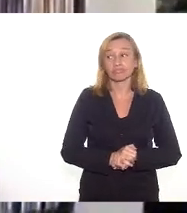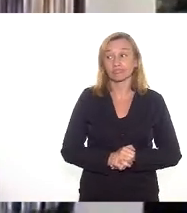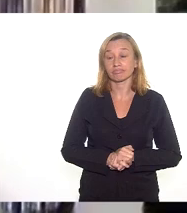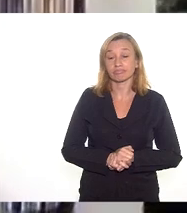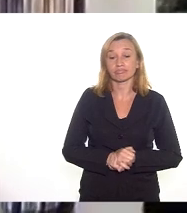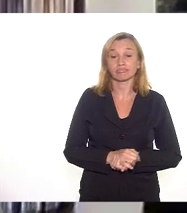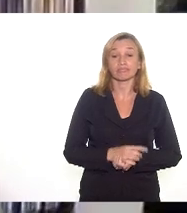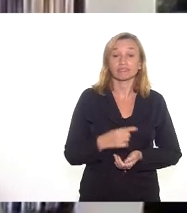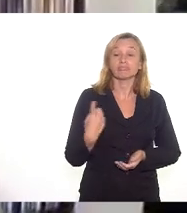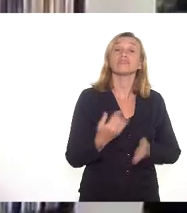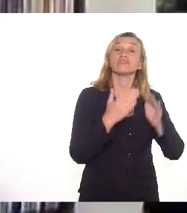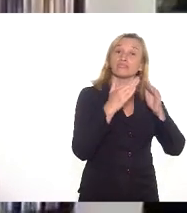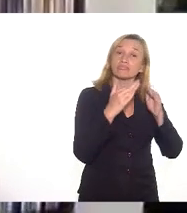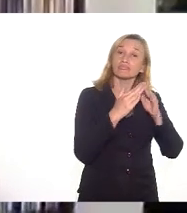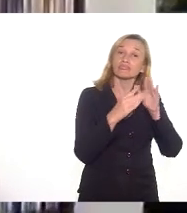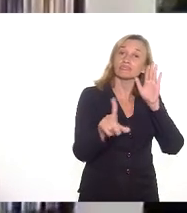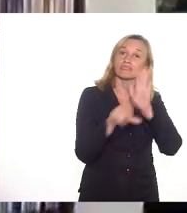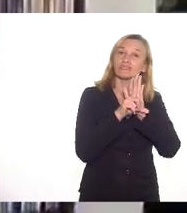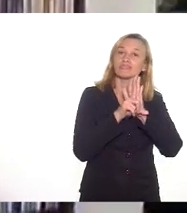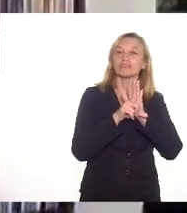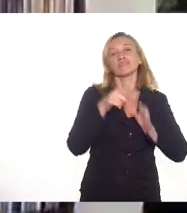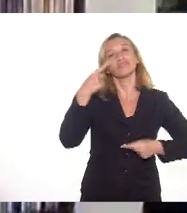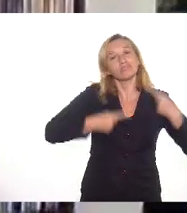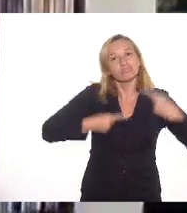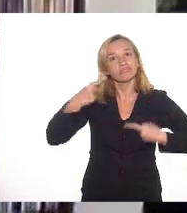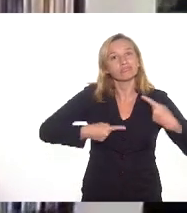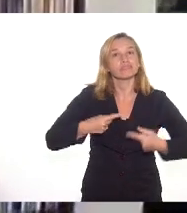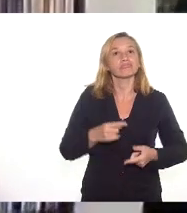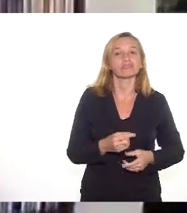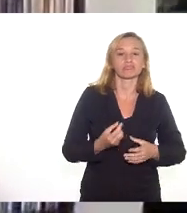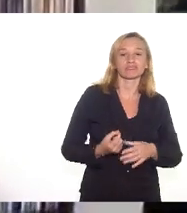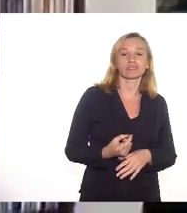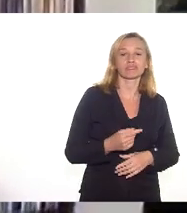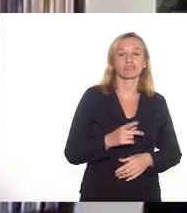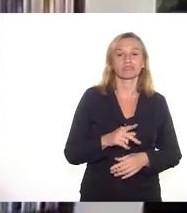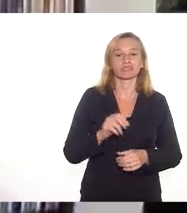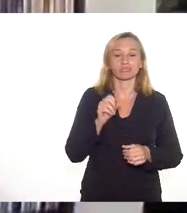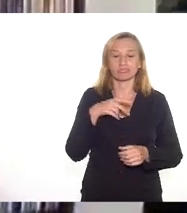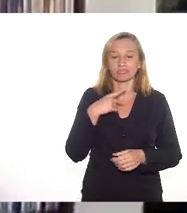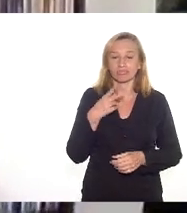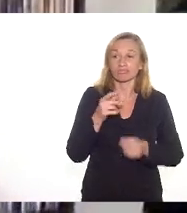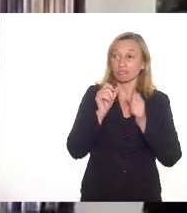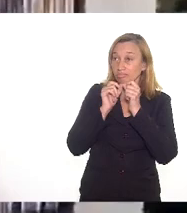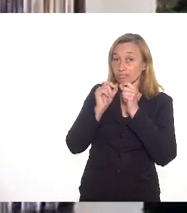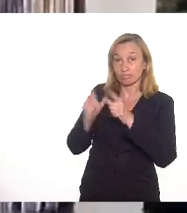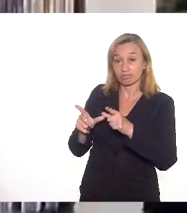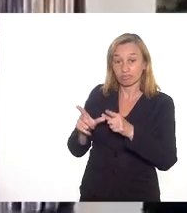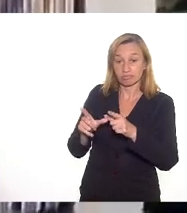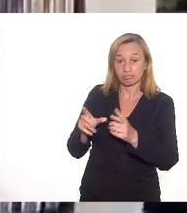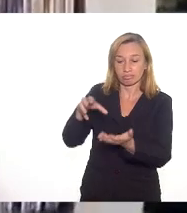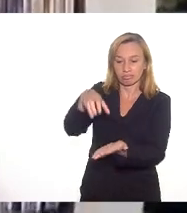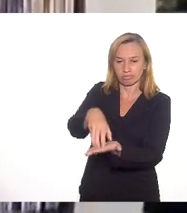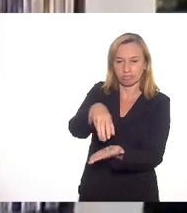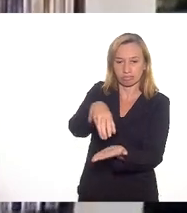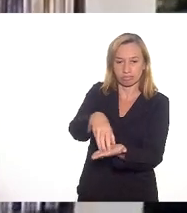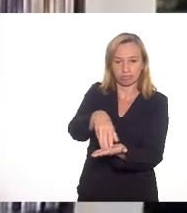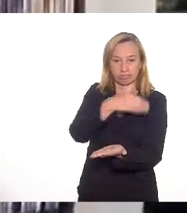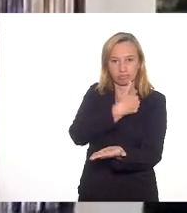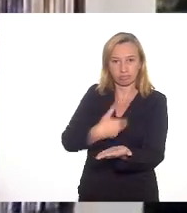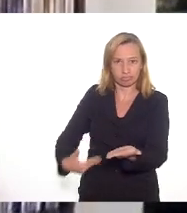nós estamos numa casa política. Quando a gente faz uma determinada crítica a um órgão do Estado,